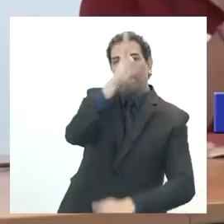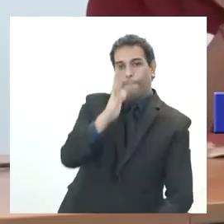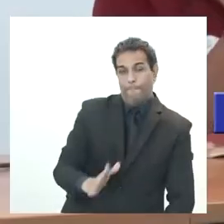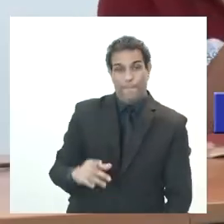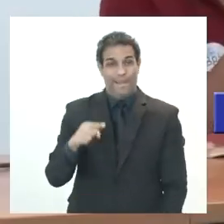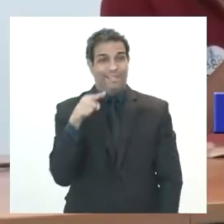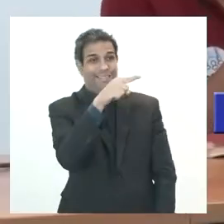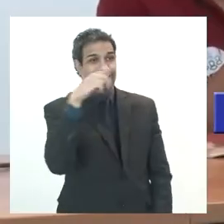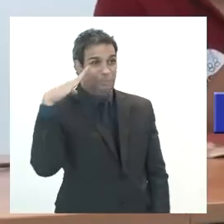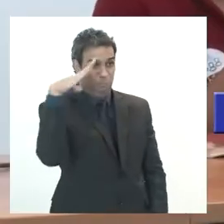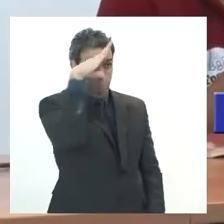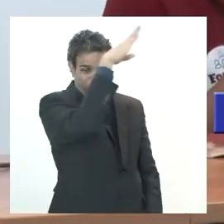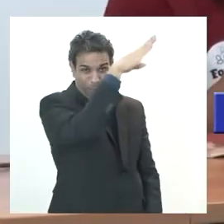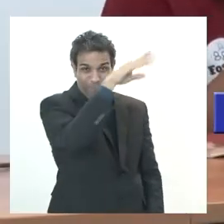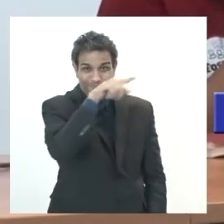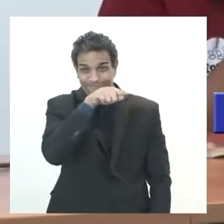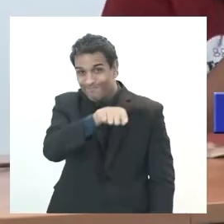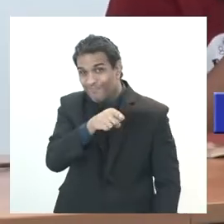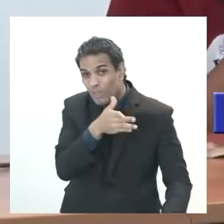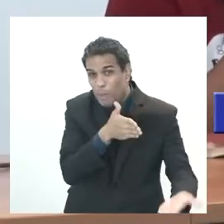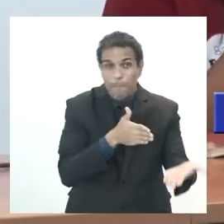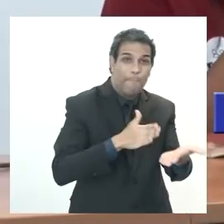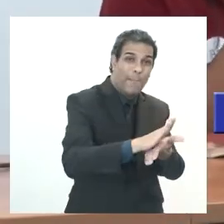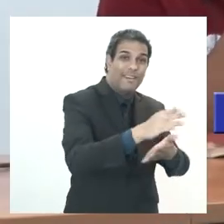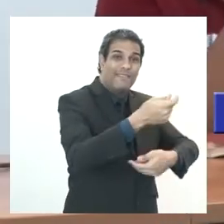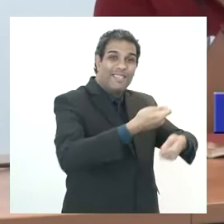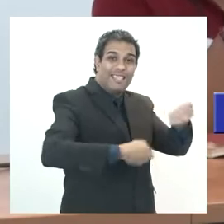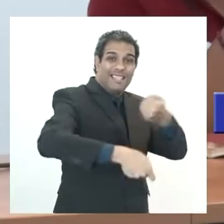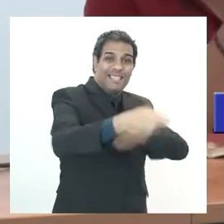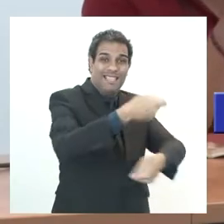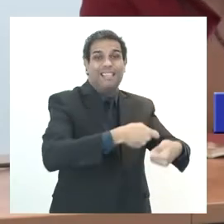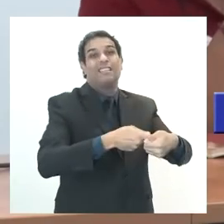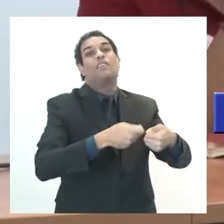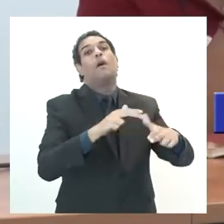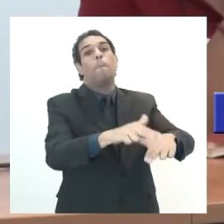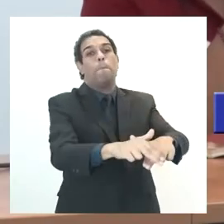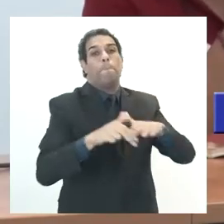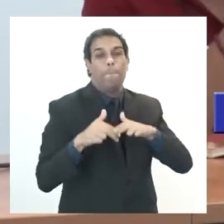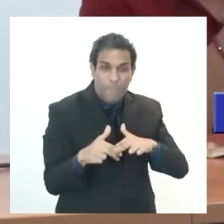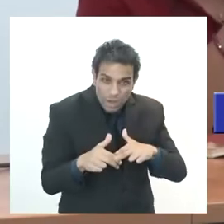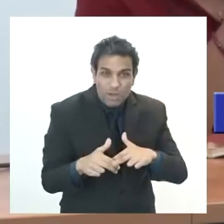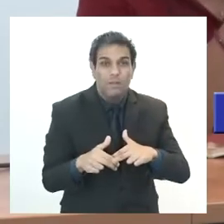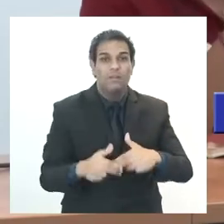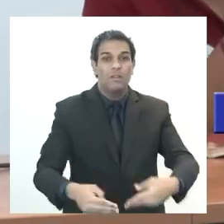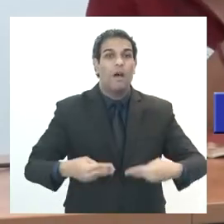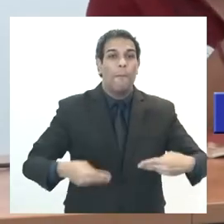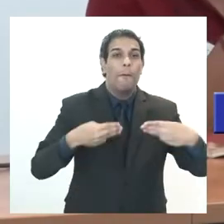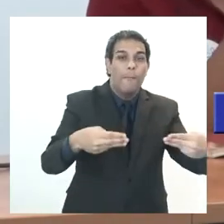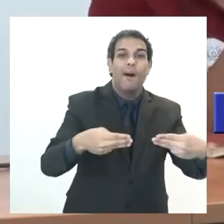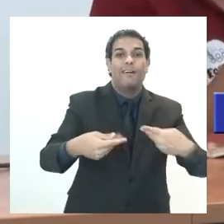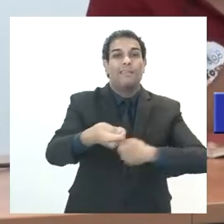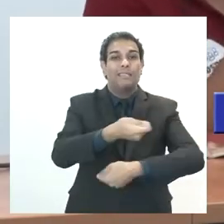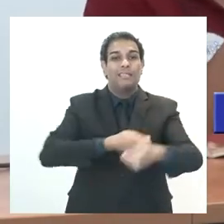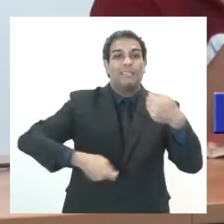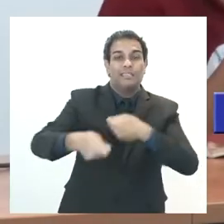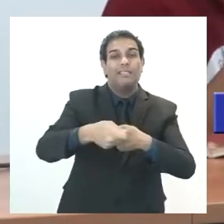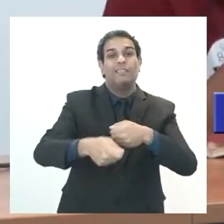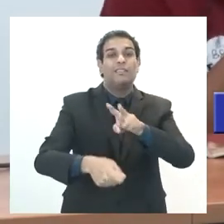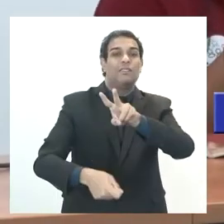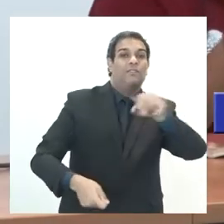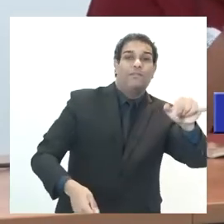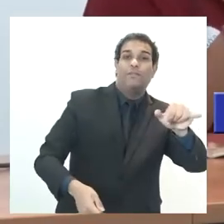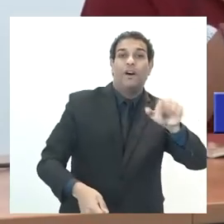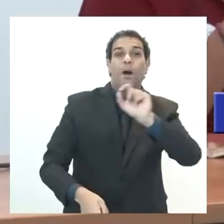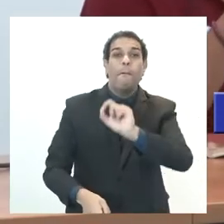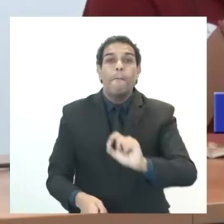Se não conseguir passar uma reforma administrativa por meio no ministério da economia da União ele pode vir